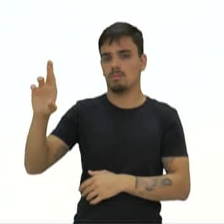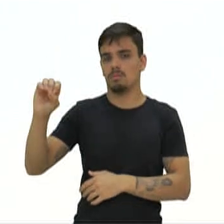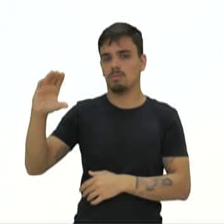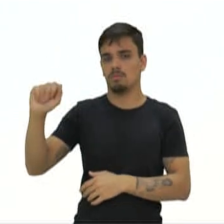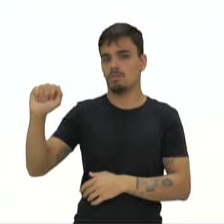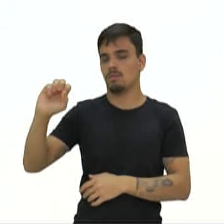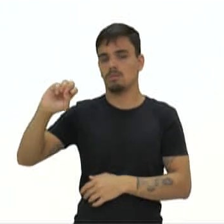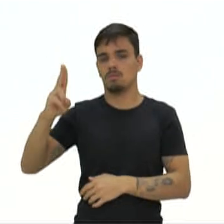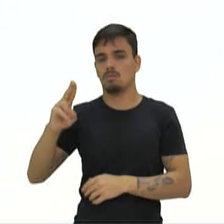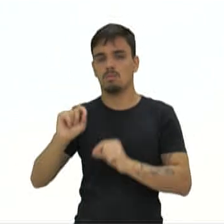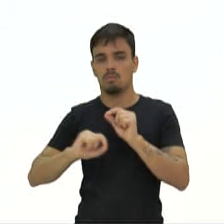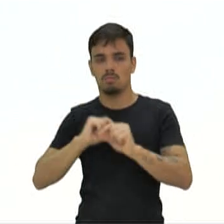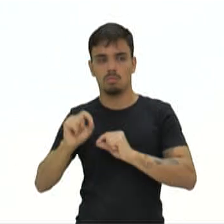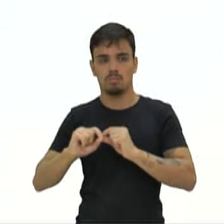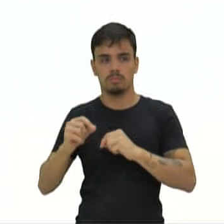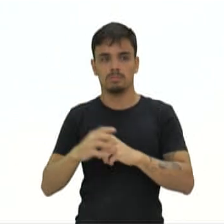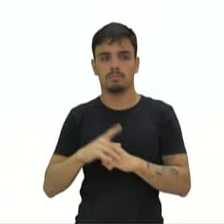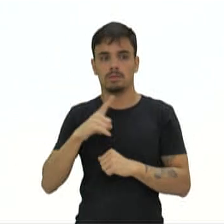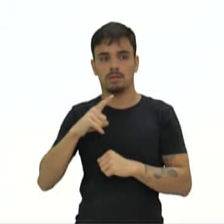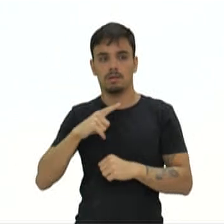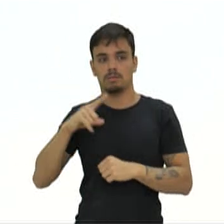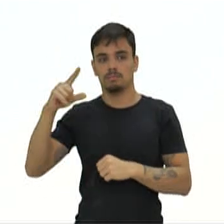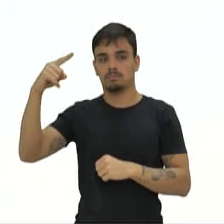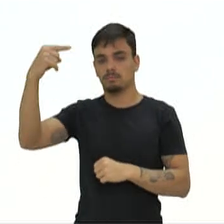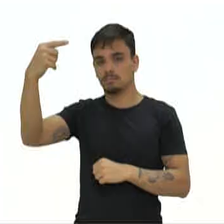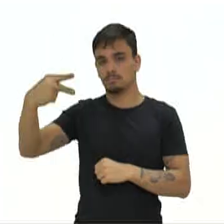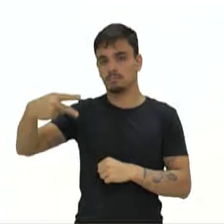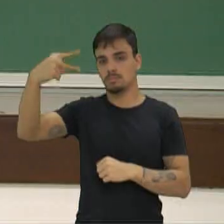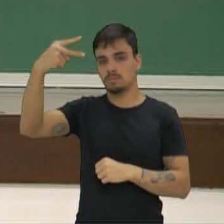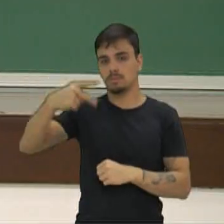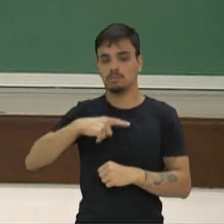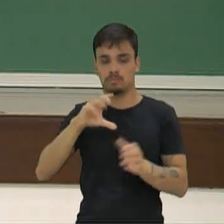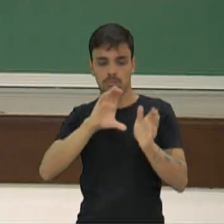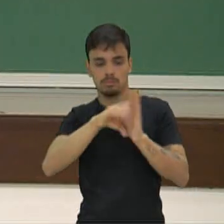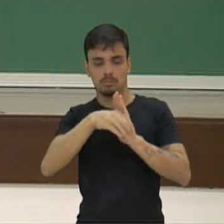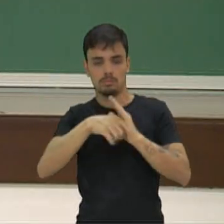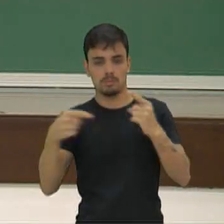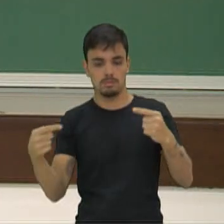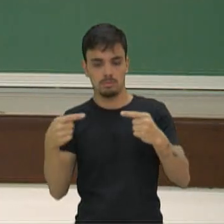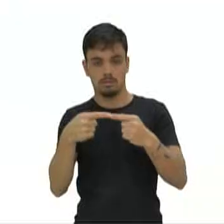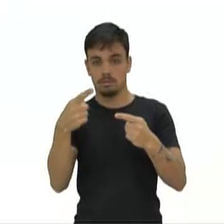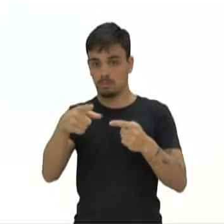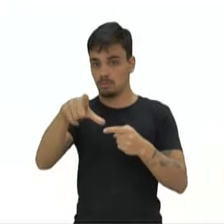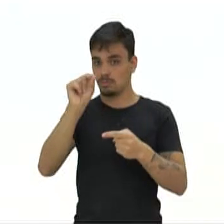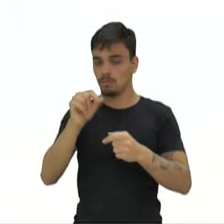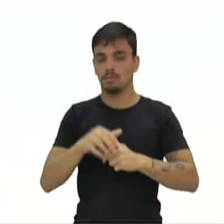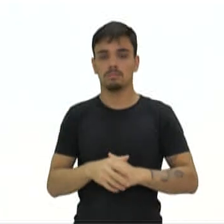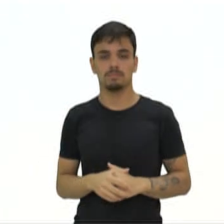assoreamento? Dois conceitos você tem que dominar. Então, marque.